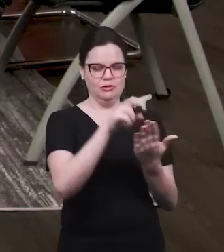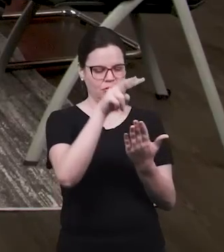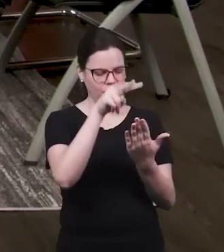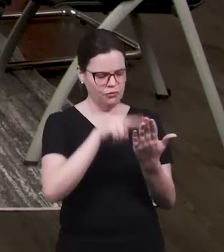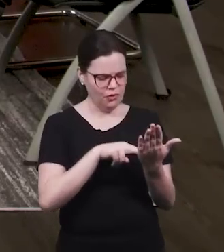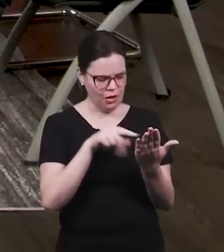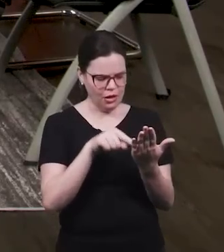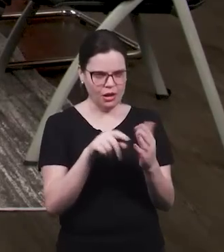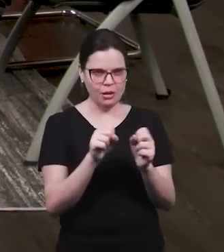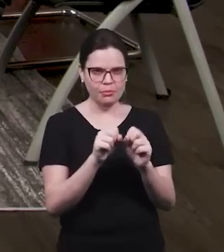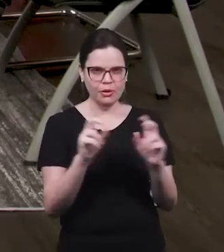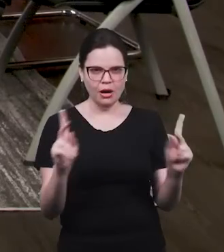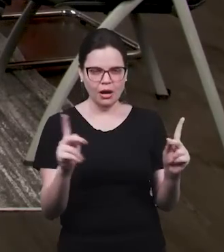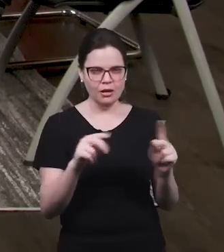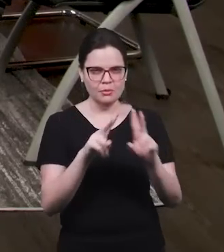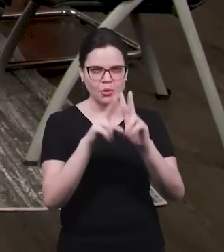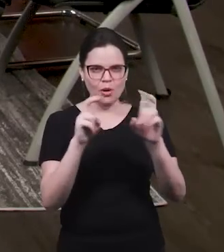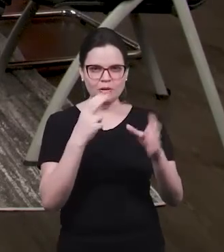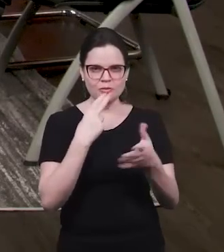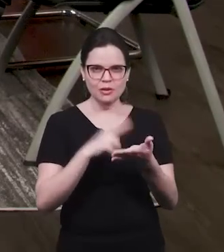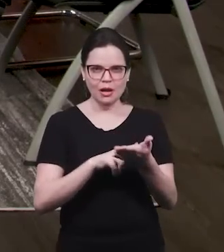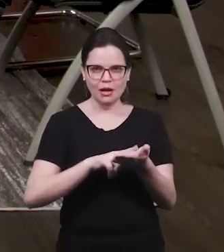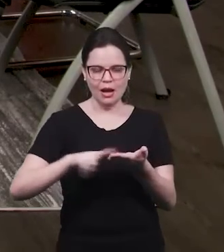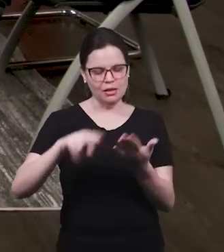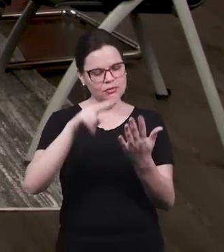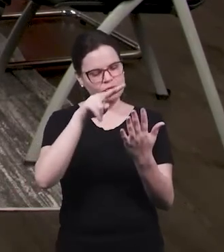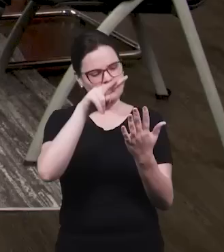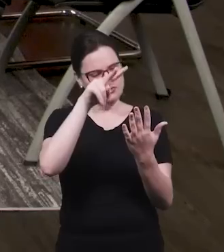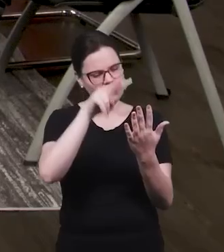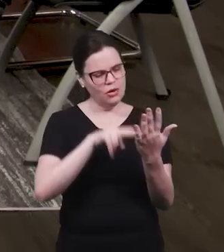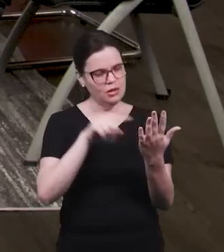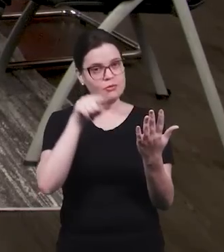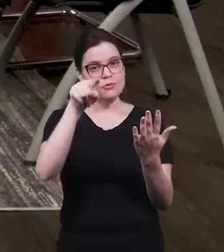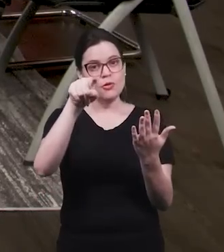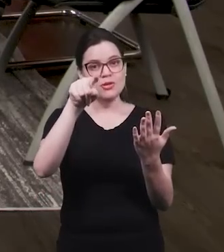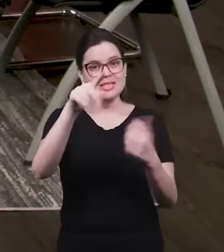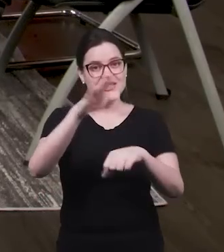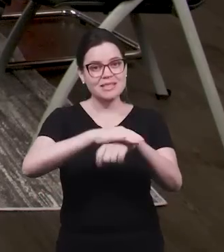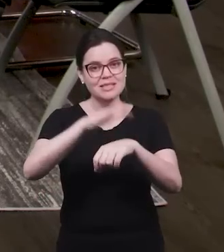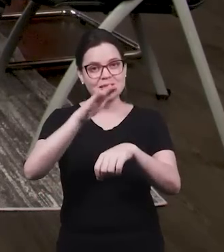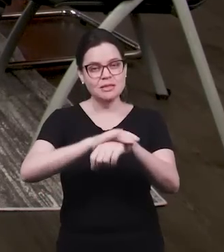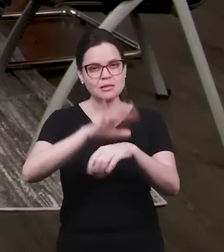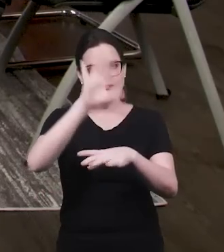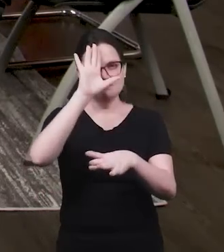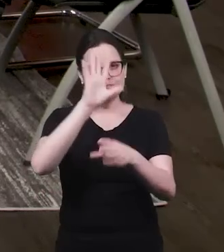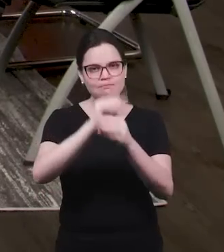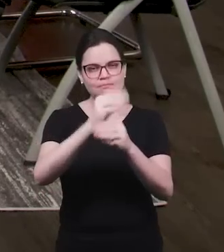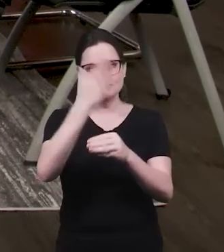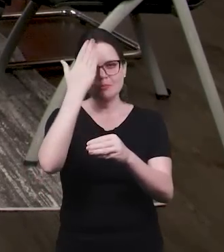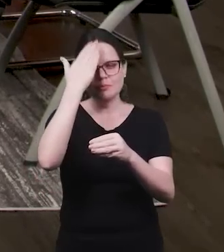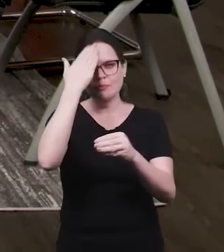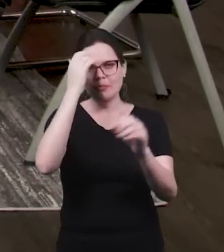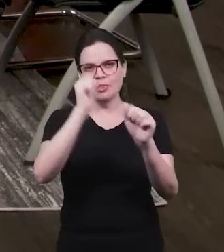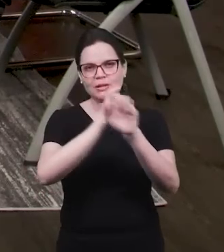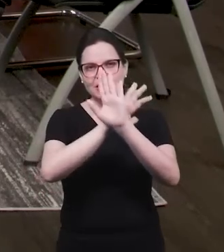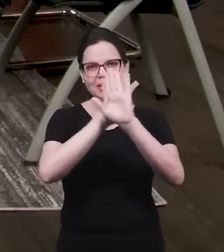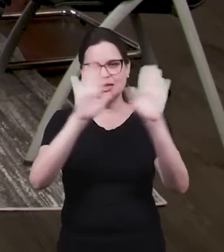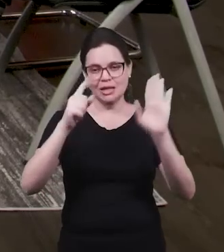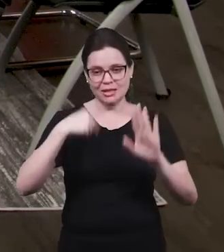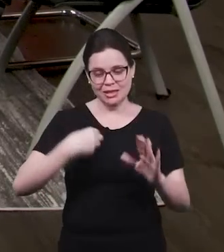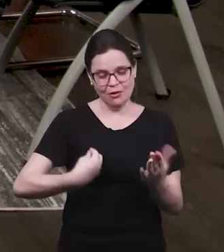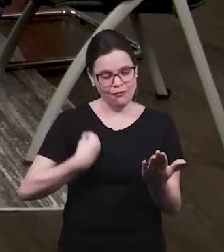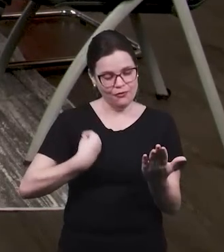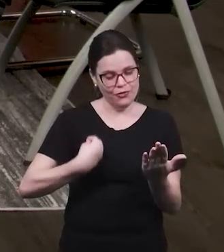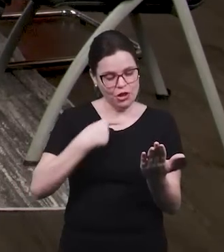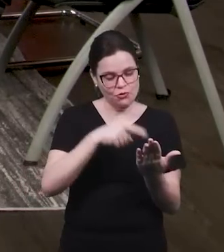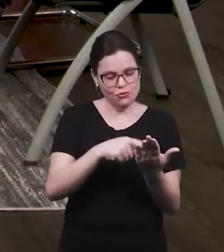estão relacionados às cartas, elas entendam que elas são parte destas cartas.